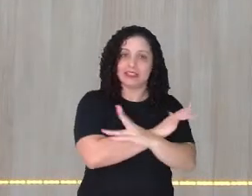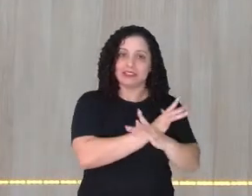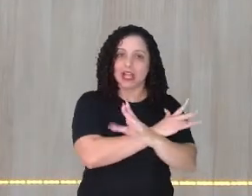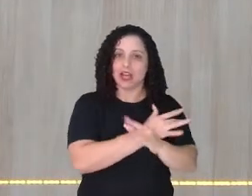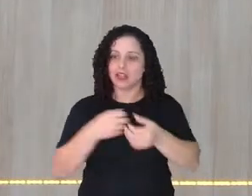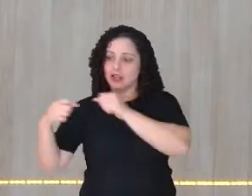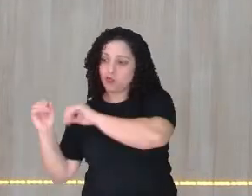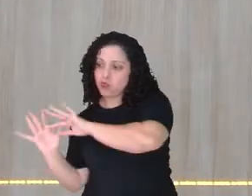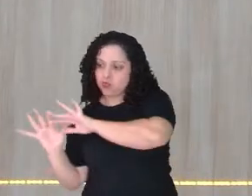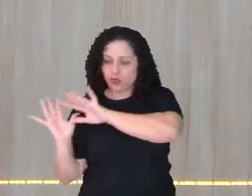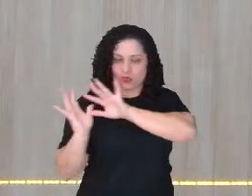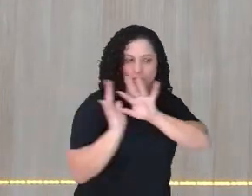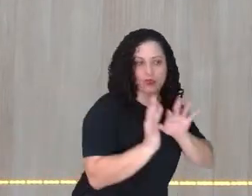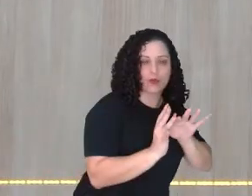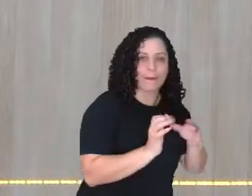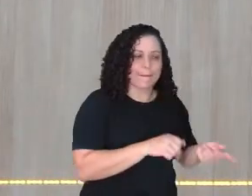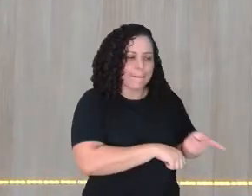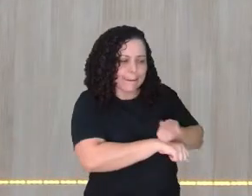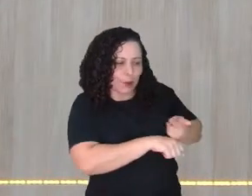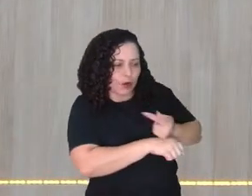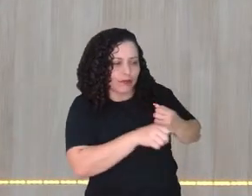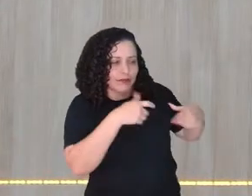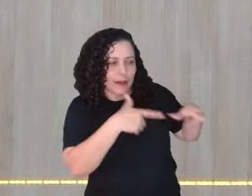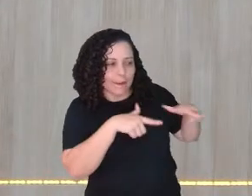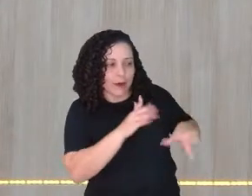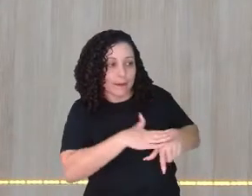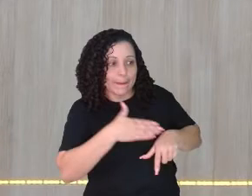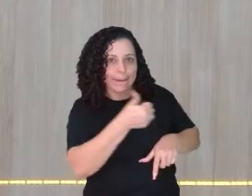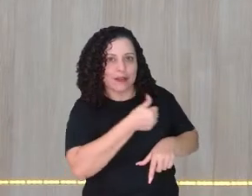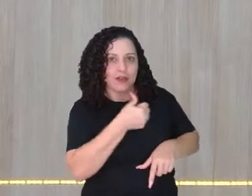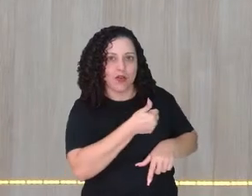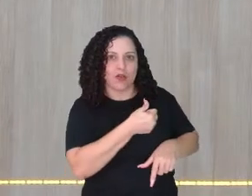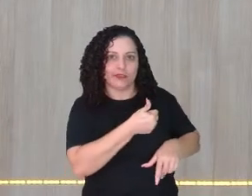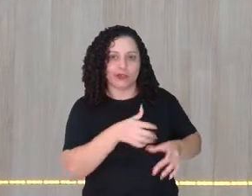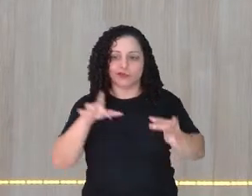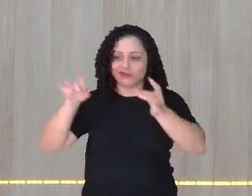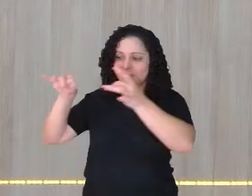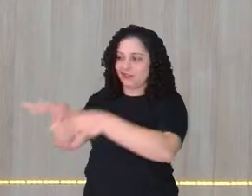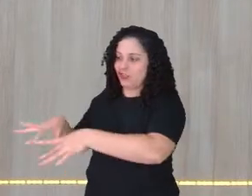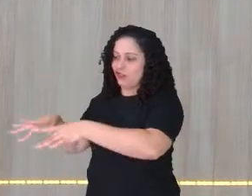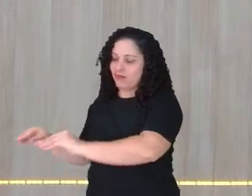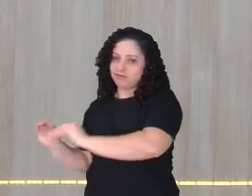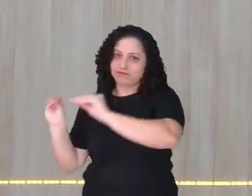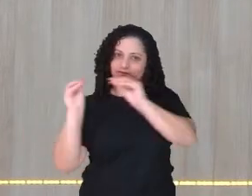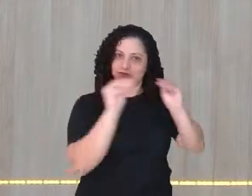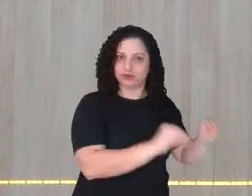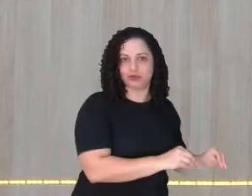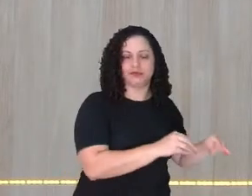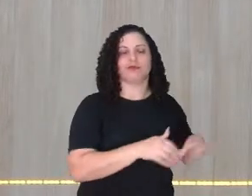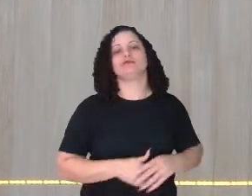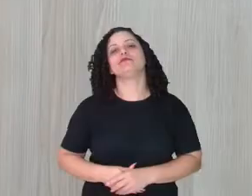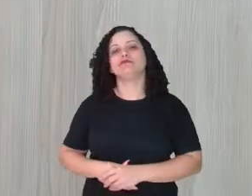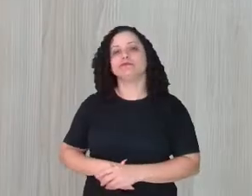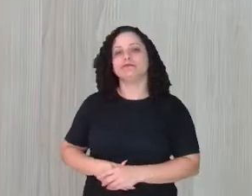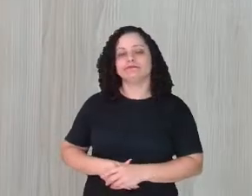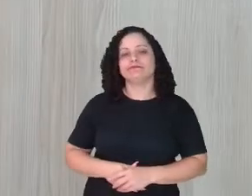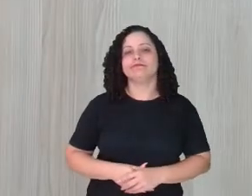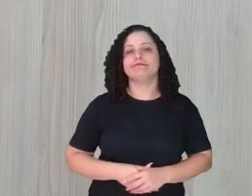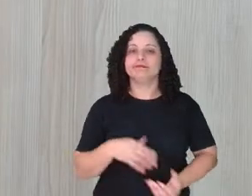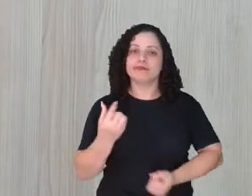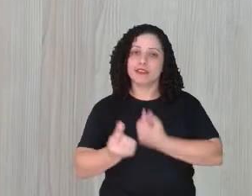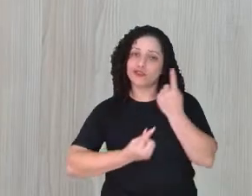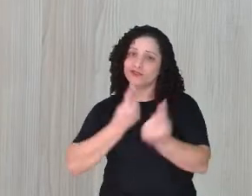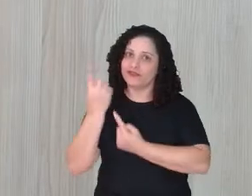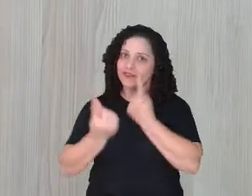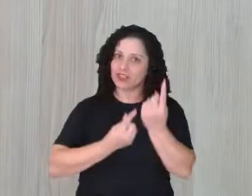de vidas melhores, condições melhores, e aí sai do campo para as cidades. Às vezes é até obrigado a